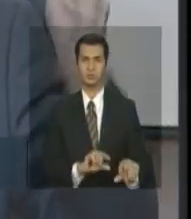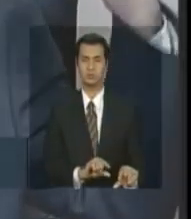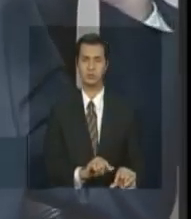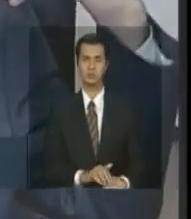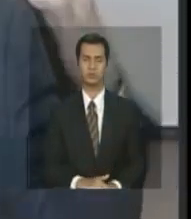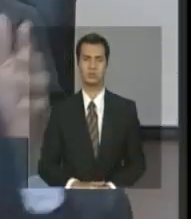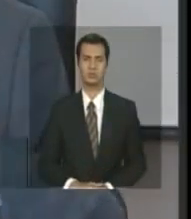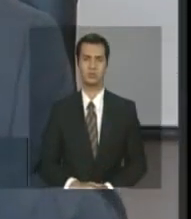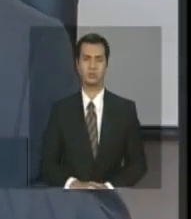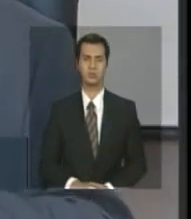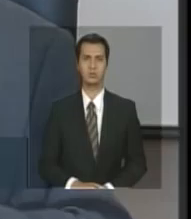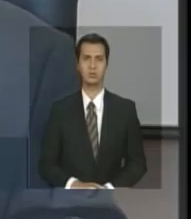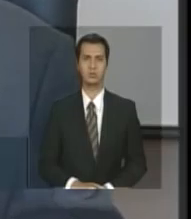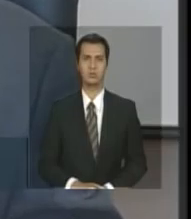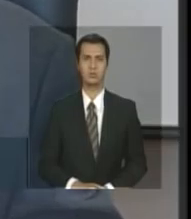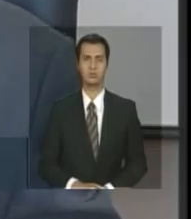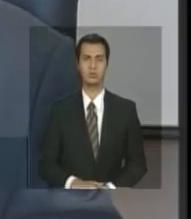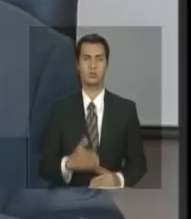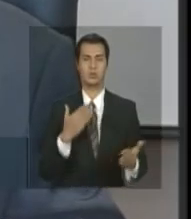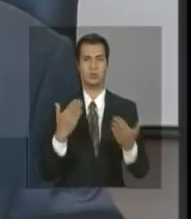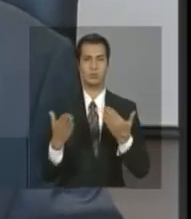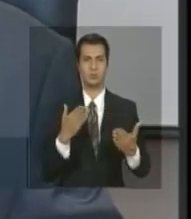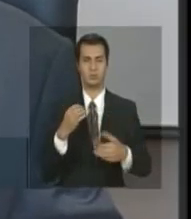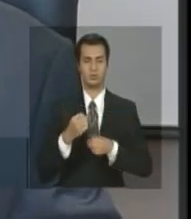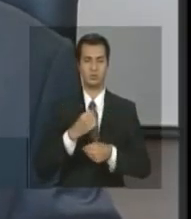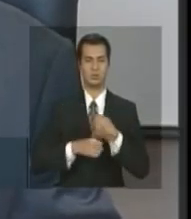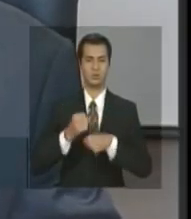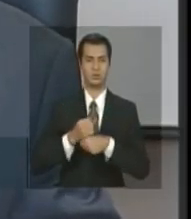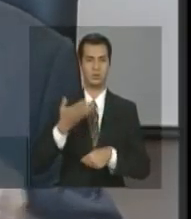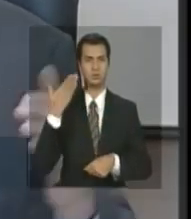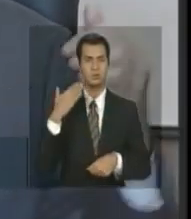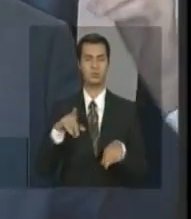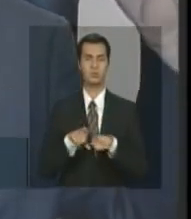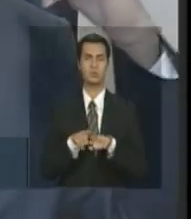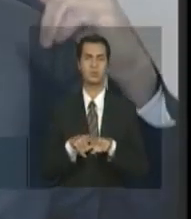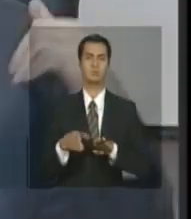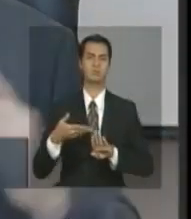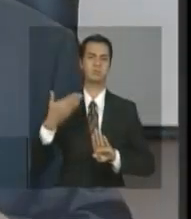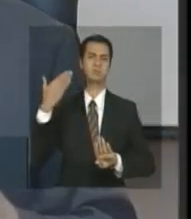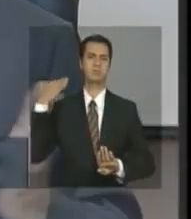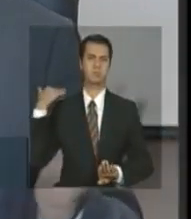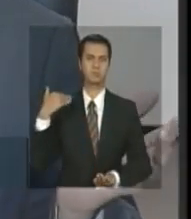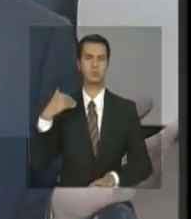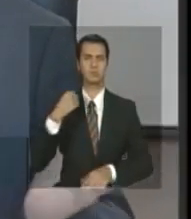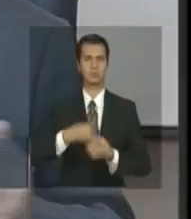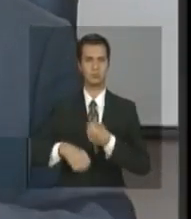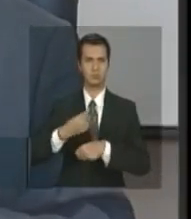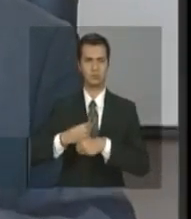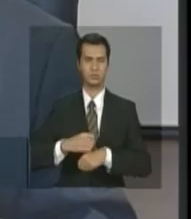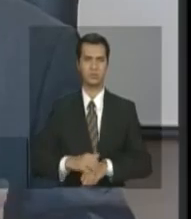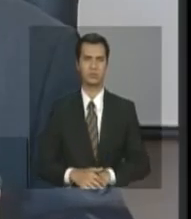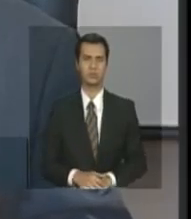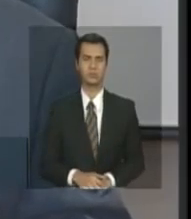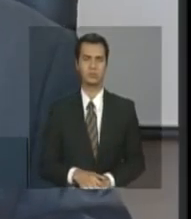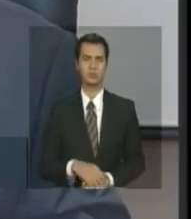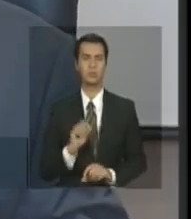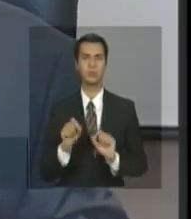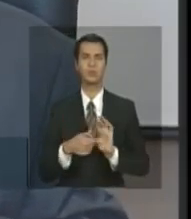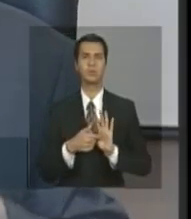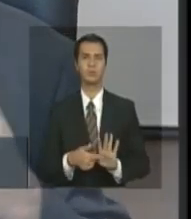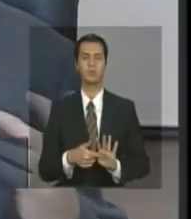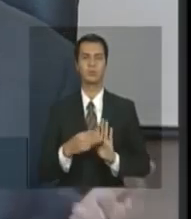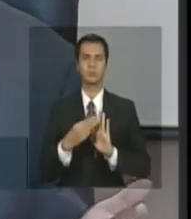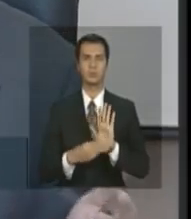ano último com os demais anos. Foi essa a nossa estratégia. O que é que nós observamos? O que é, na verdade, do ponto de vista